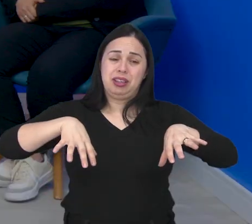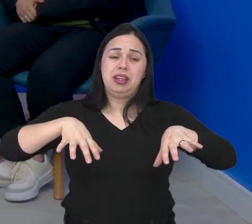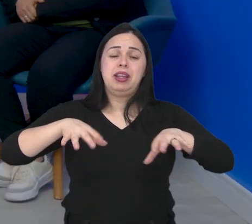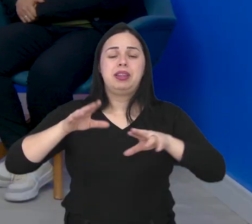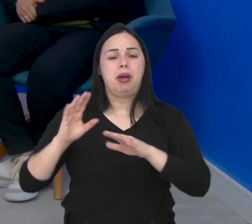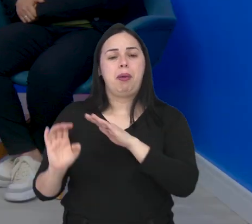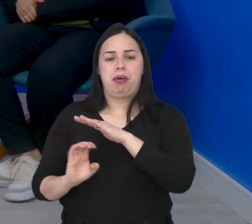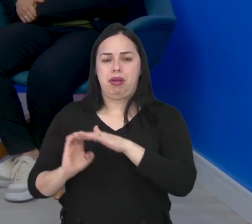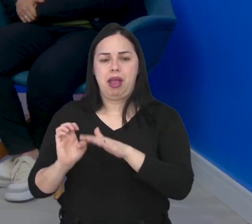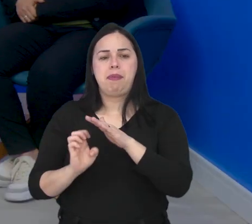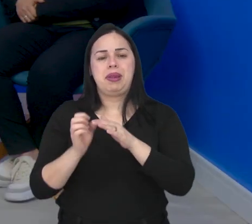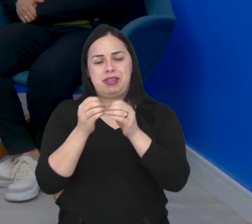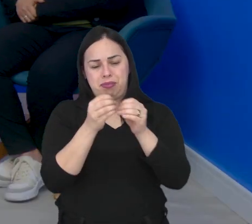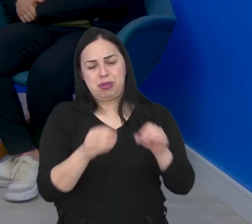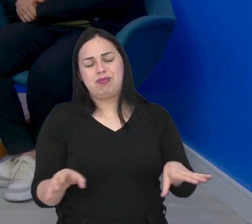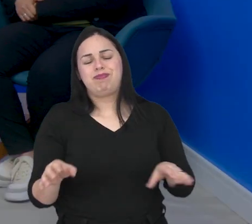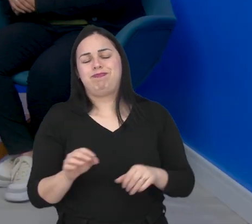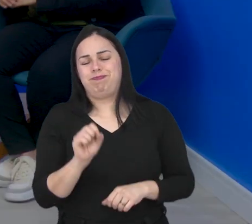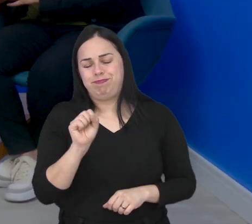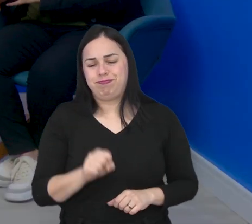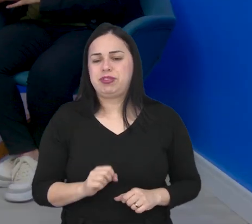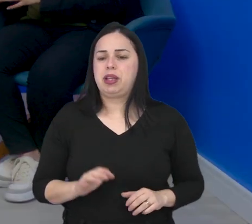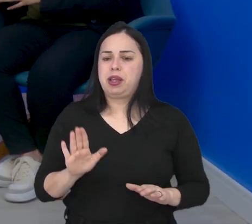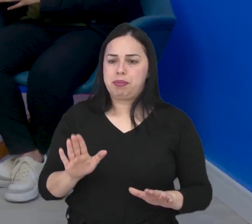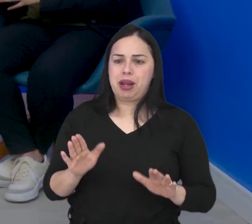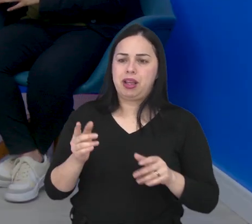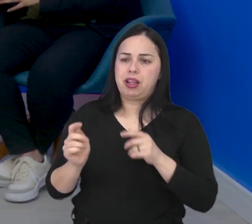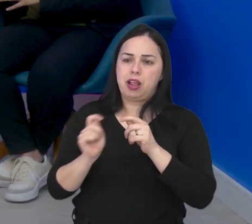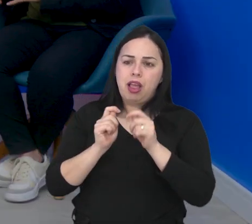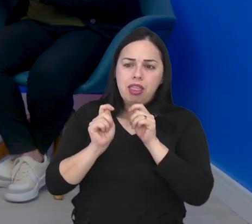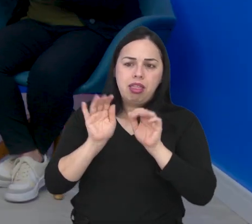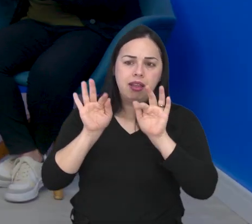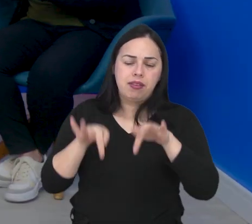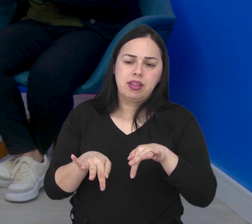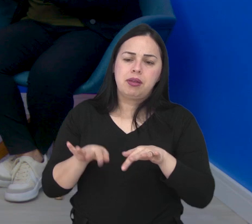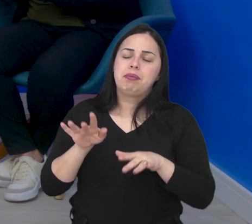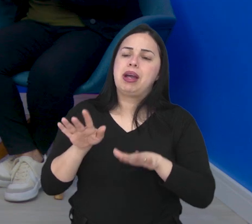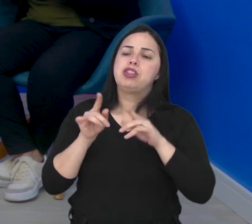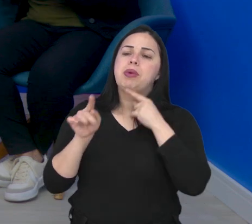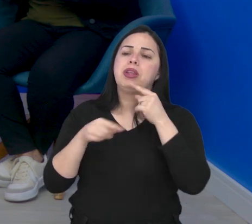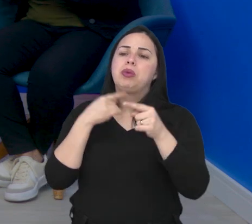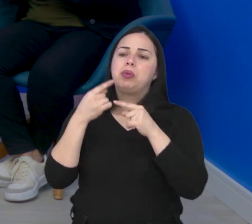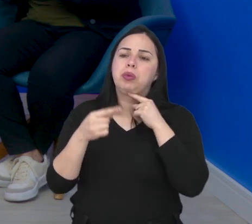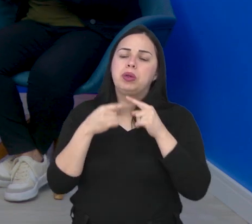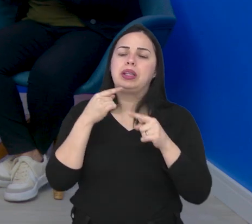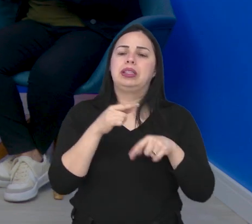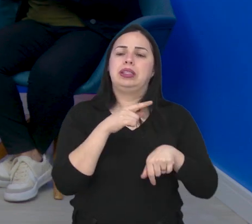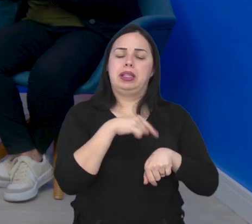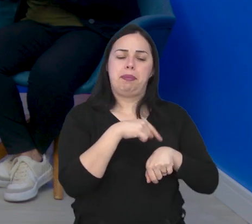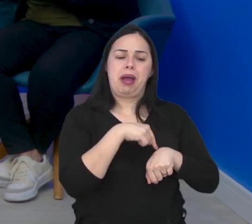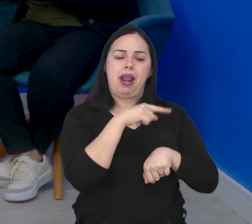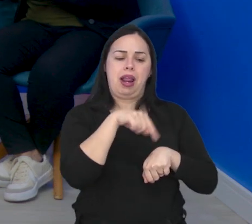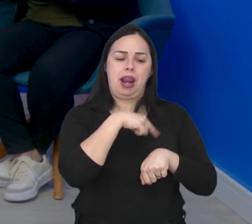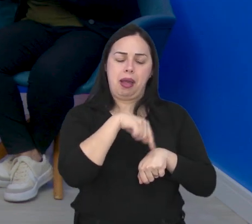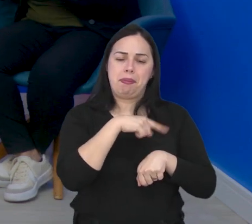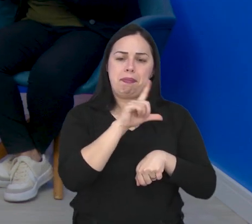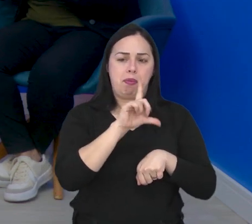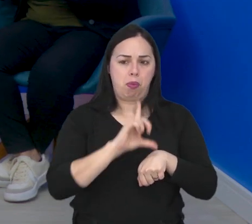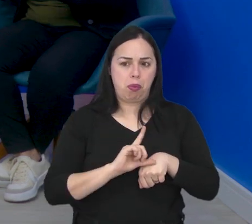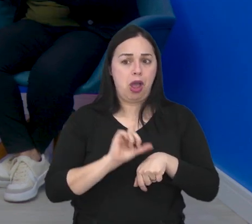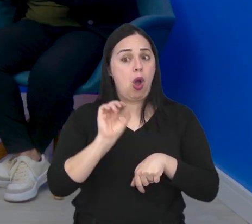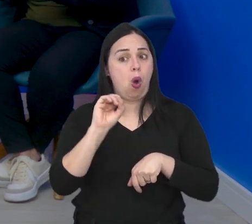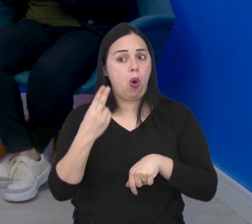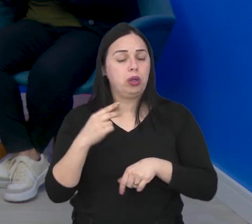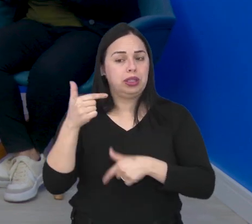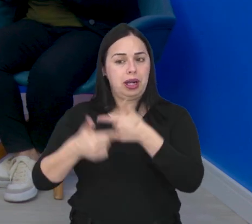muito grande para a empresa em si. E, Fernanda, para a gente poder finalizar, fica uma dúvida, né? Quando o funcionário trabalha menos horas ou trabalha